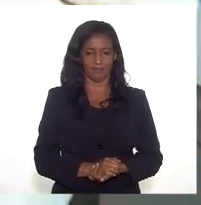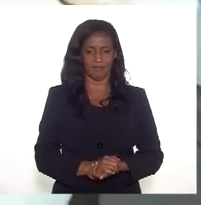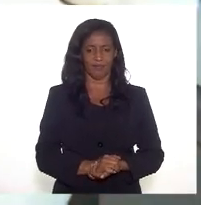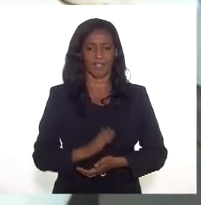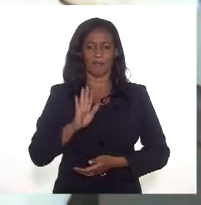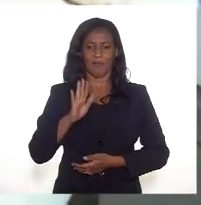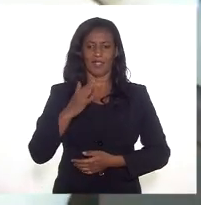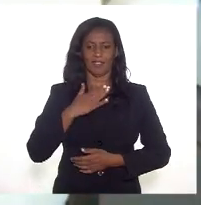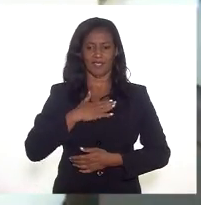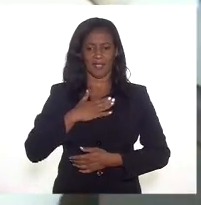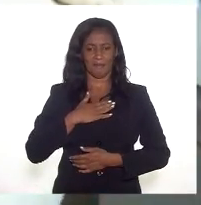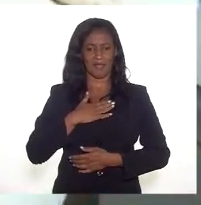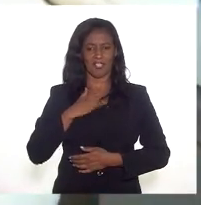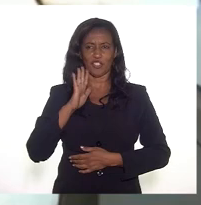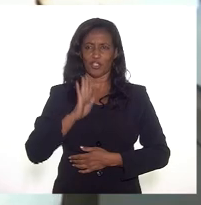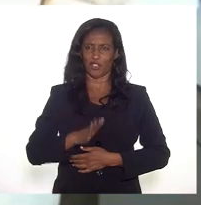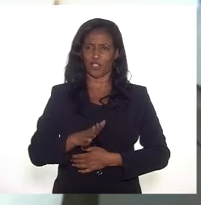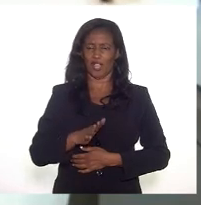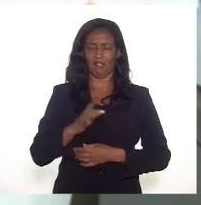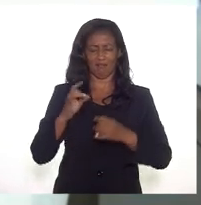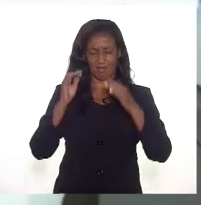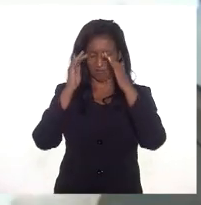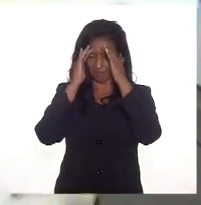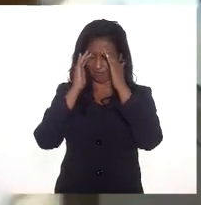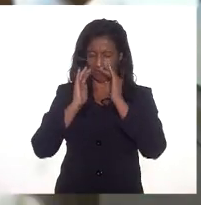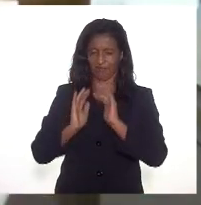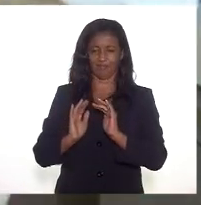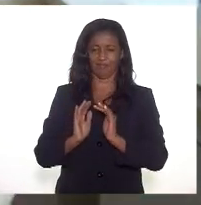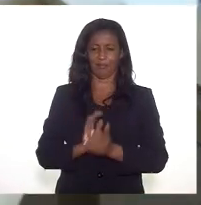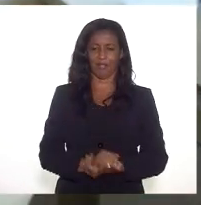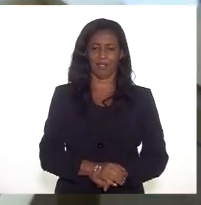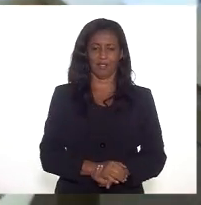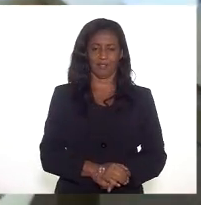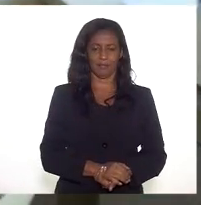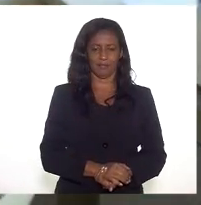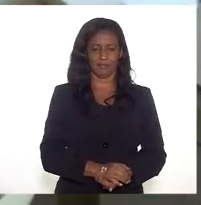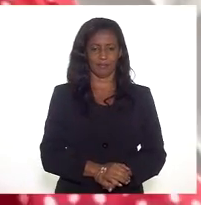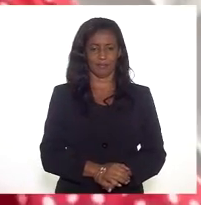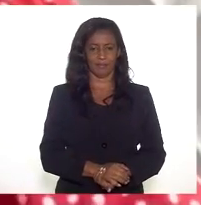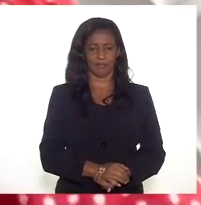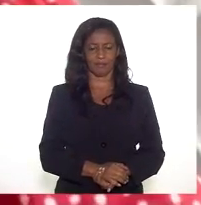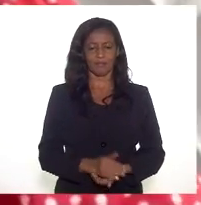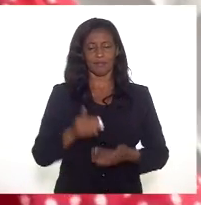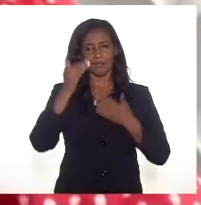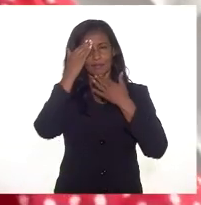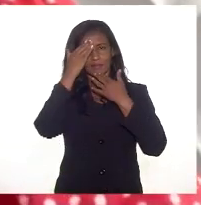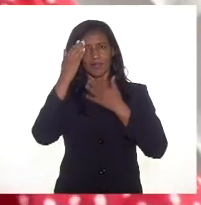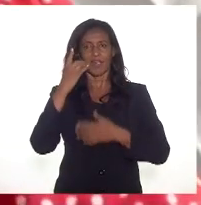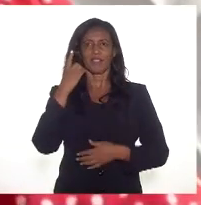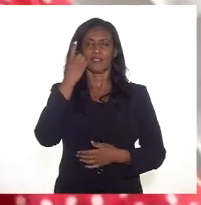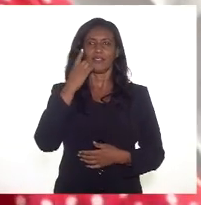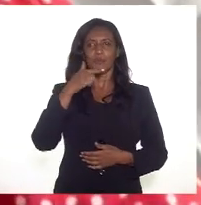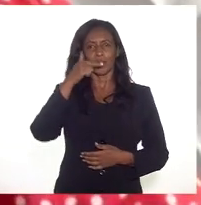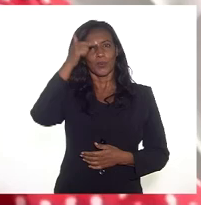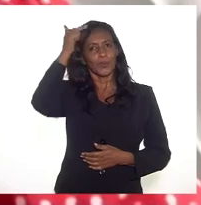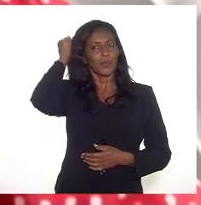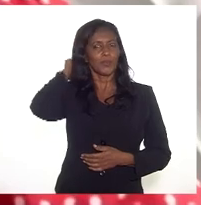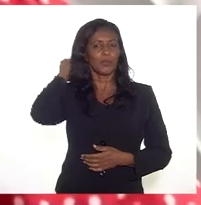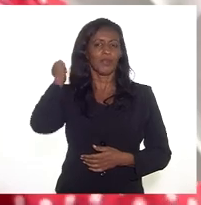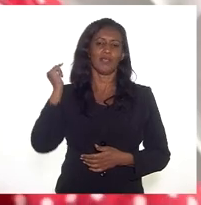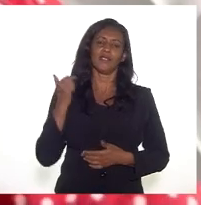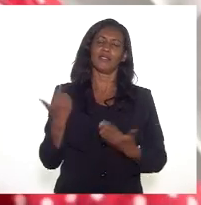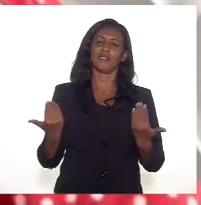toca já está devidamente acatada. Obrigada, deputado Luiz Paulo. Próximo orador inscrito é o deputado